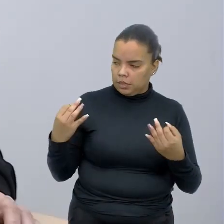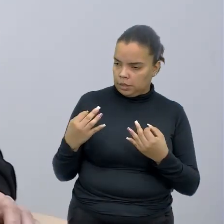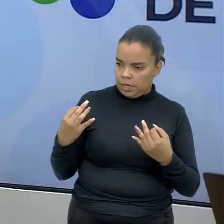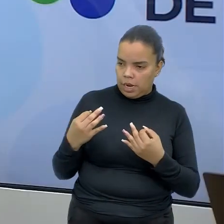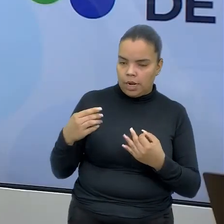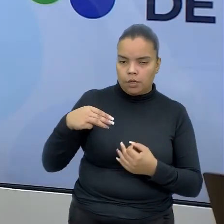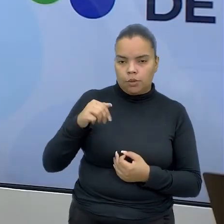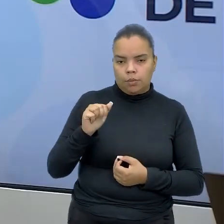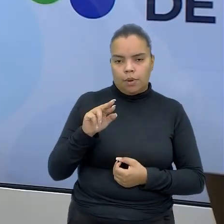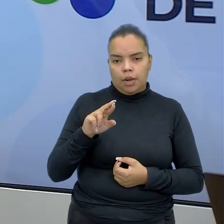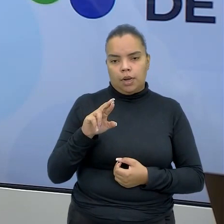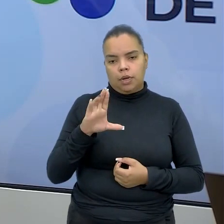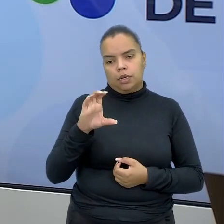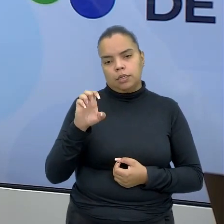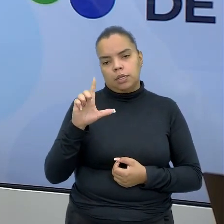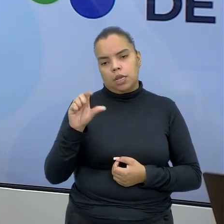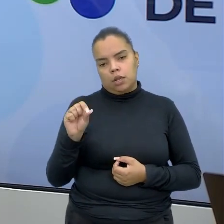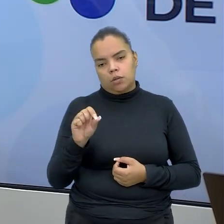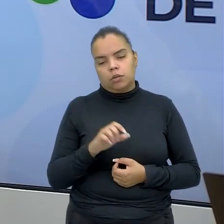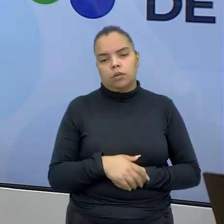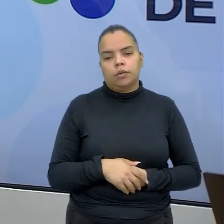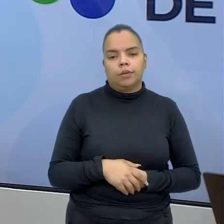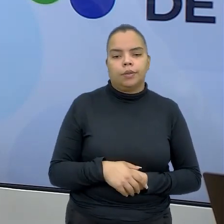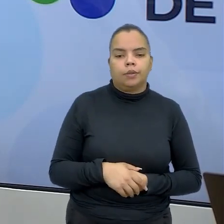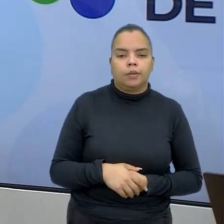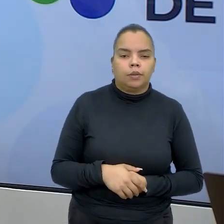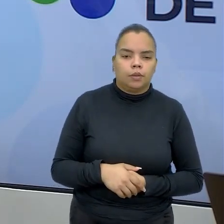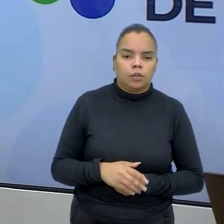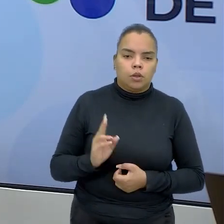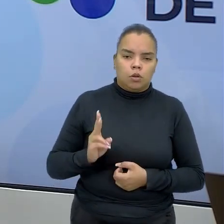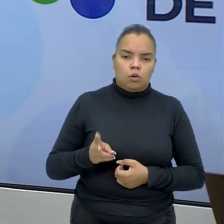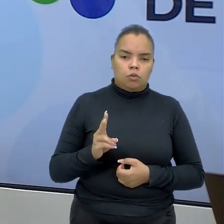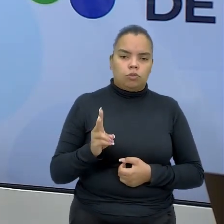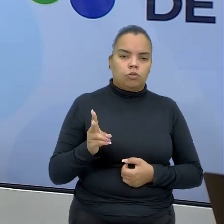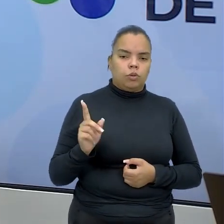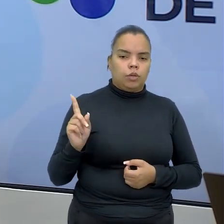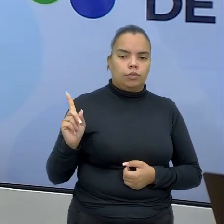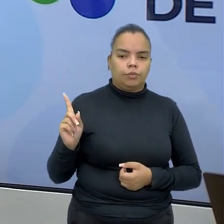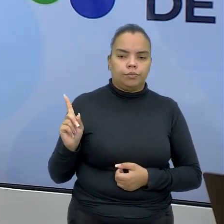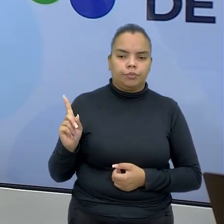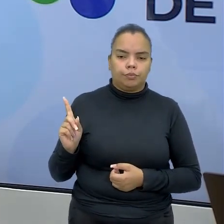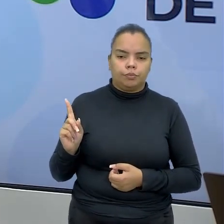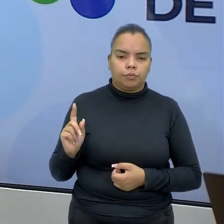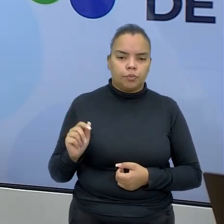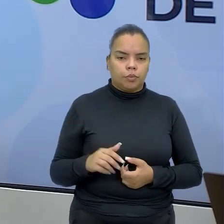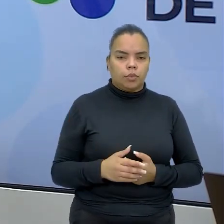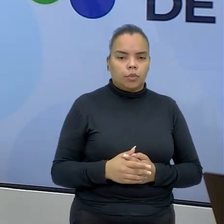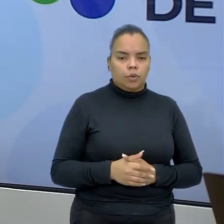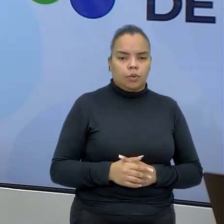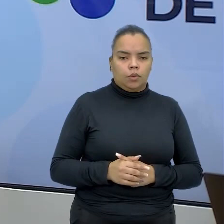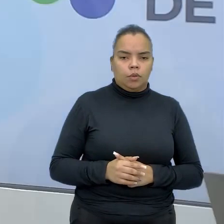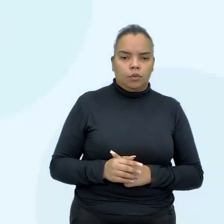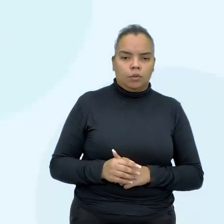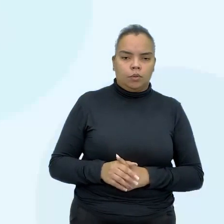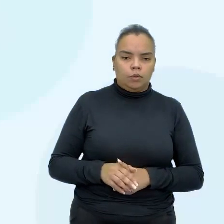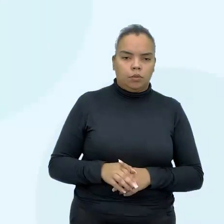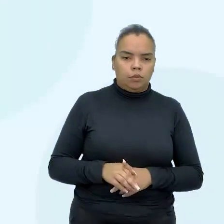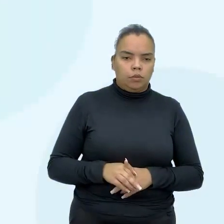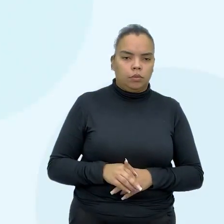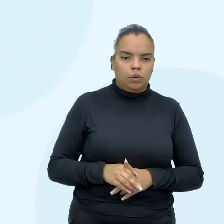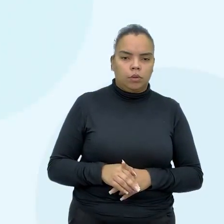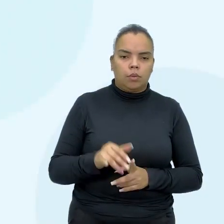Sim, perfeito, né? E continuando aí no próximo slide, né? Neste exemplo,